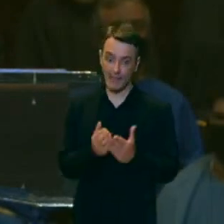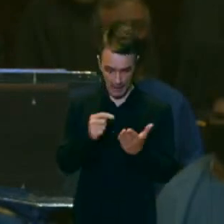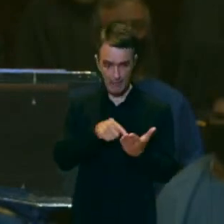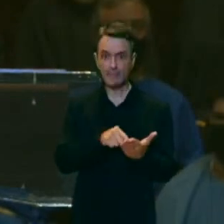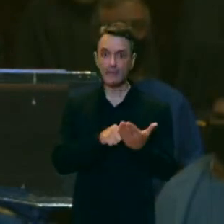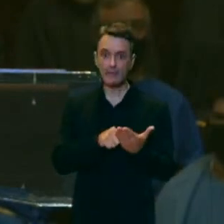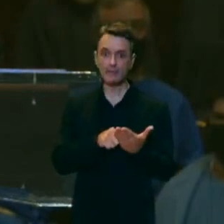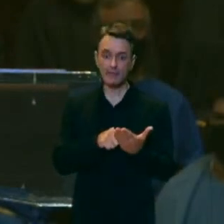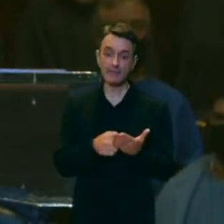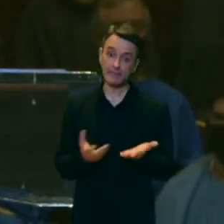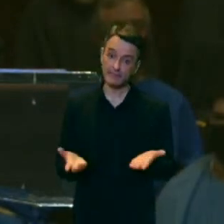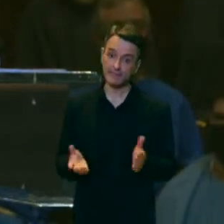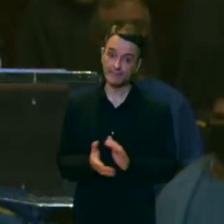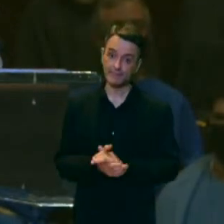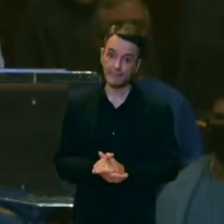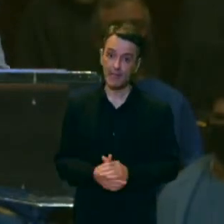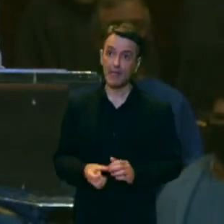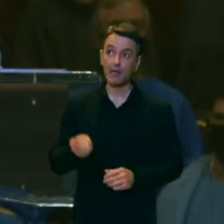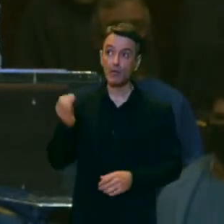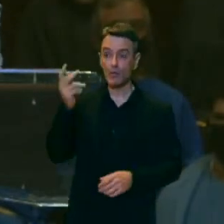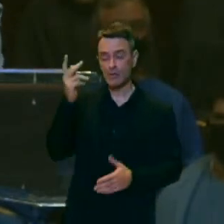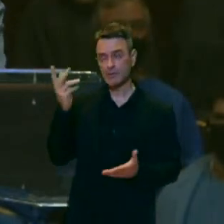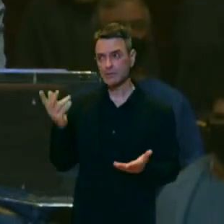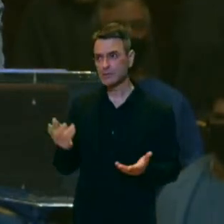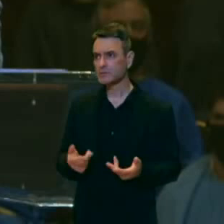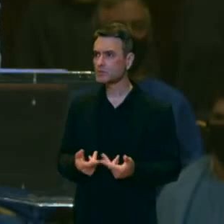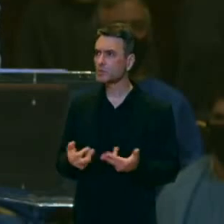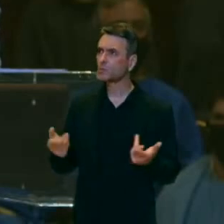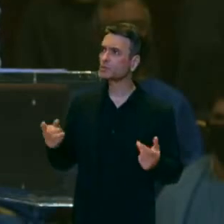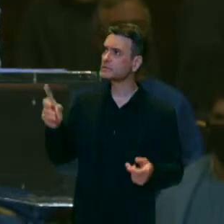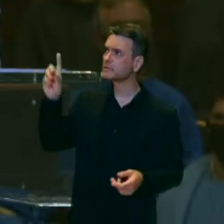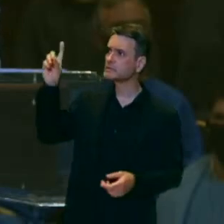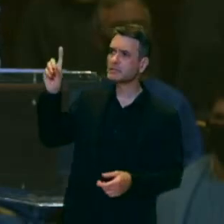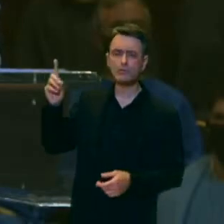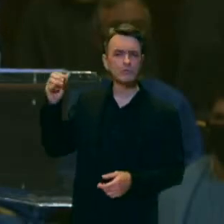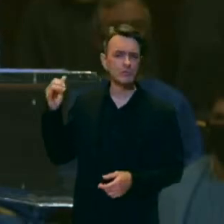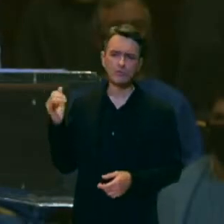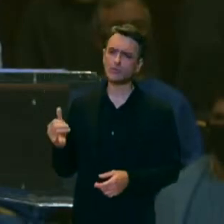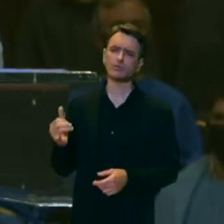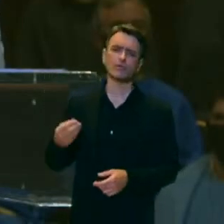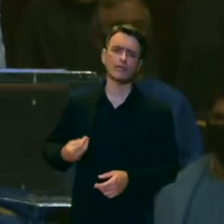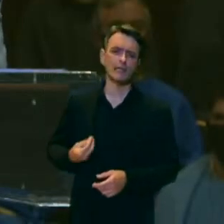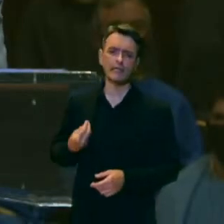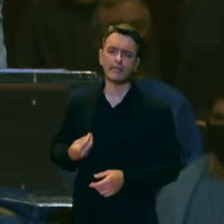E olha, quantos foram os sinais de Deus na vida de Zedequias.